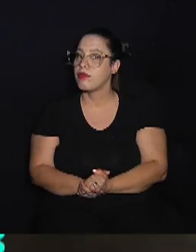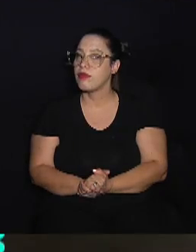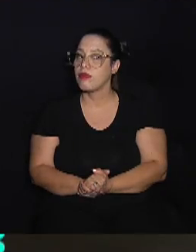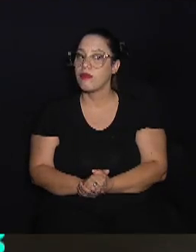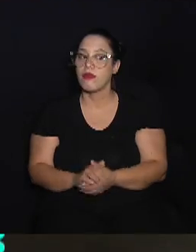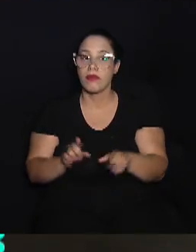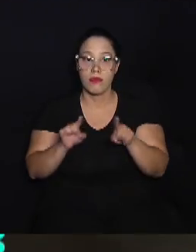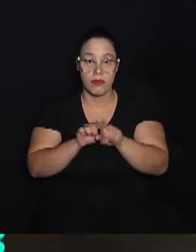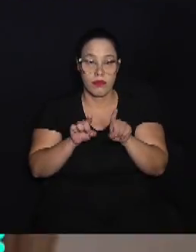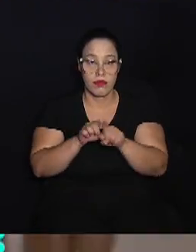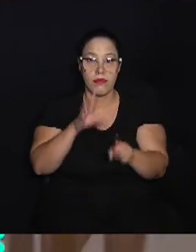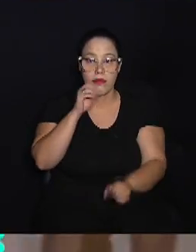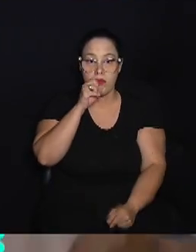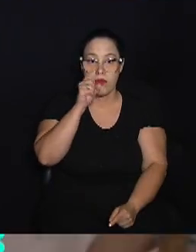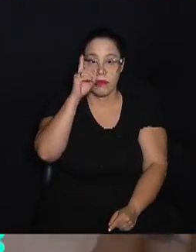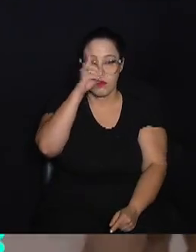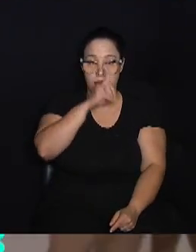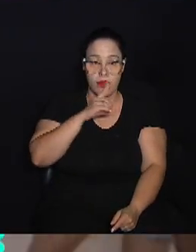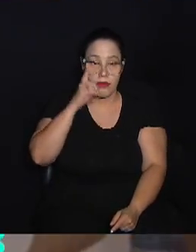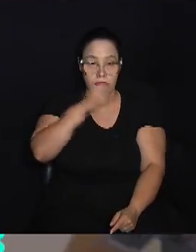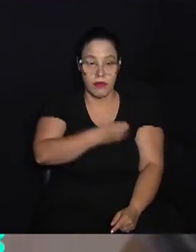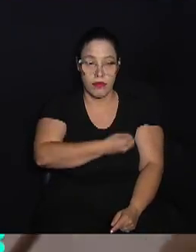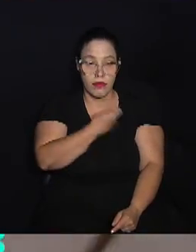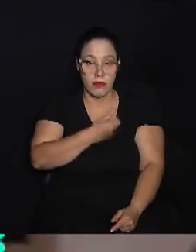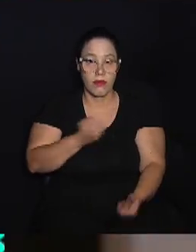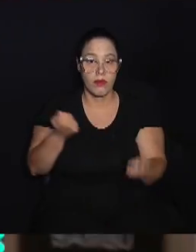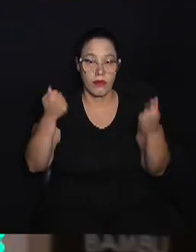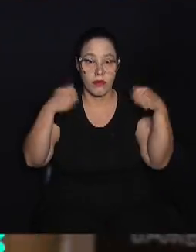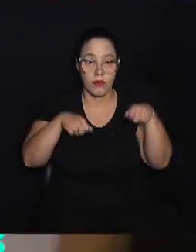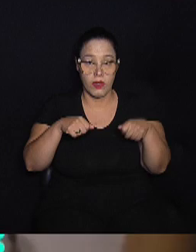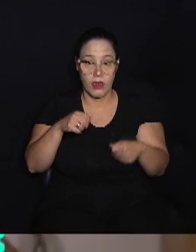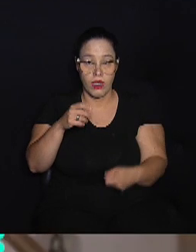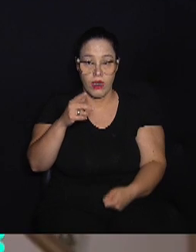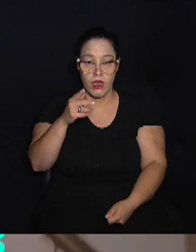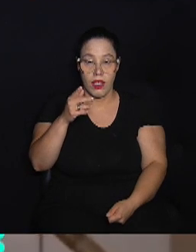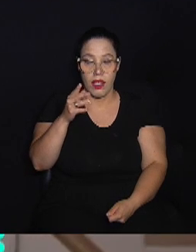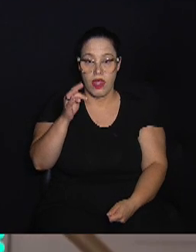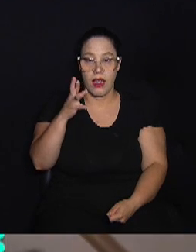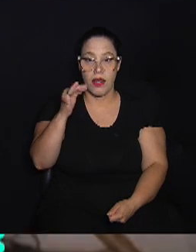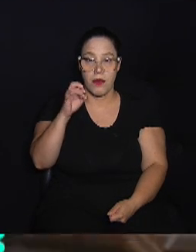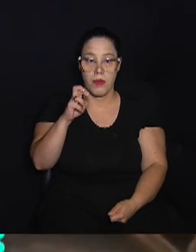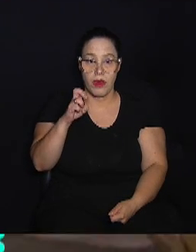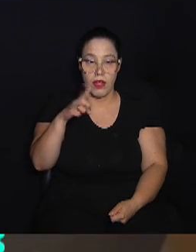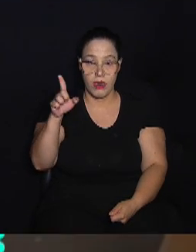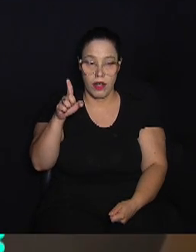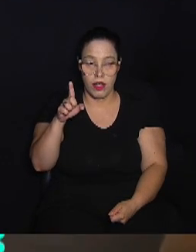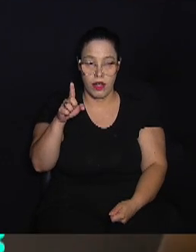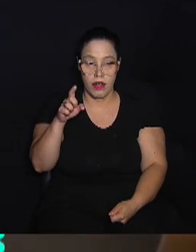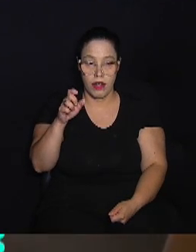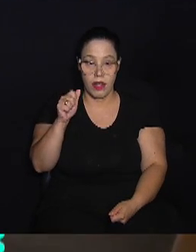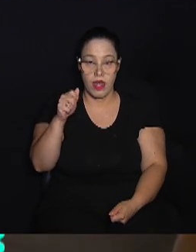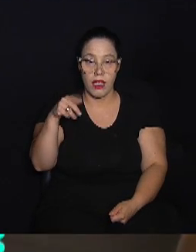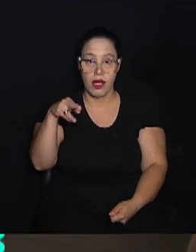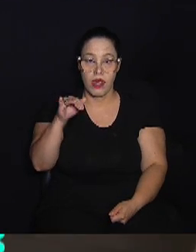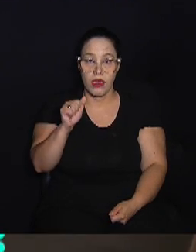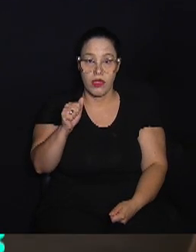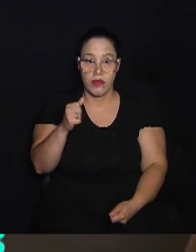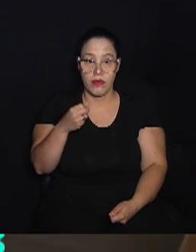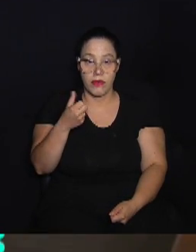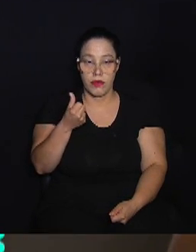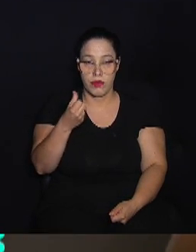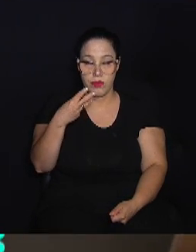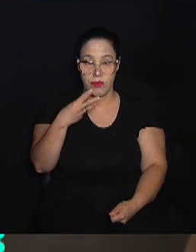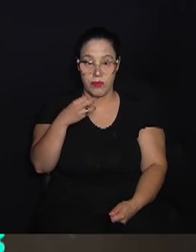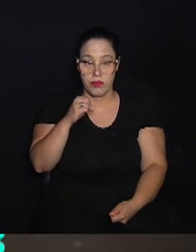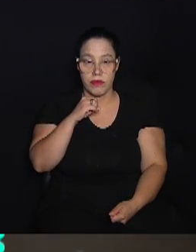Também neste sábado e domingo tem vivência da possibilidade do tripé no Espaço Arena, da 1h30 até as